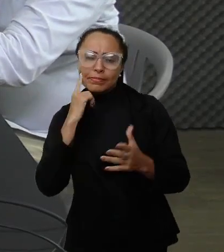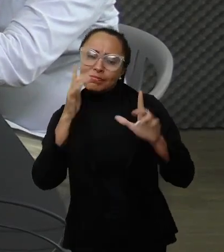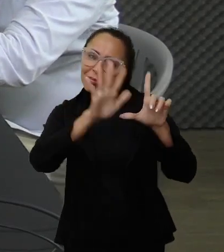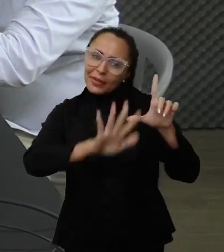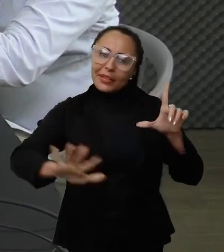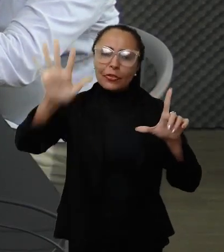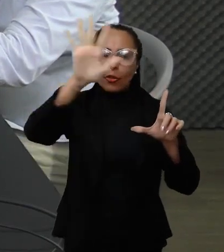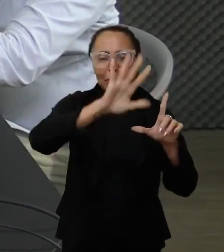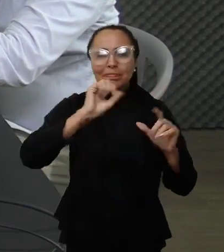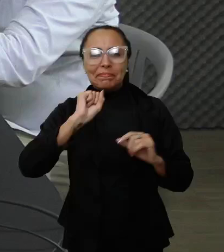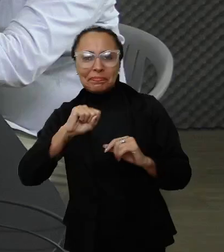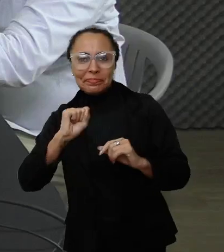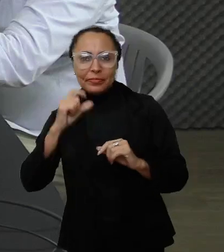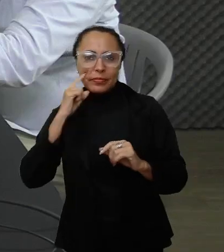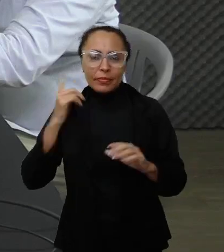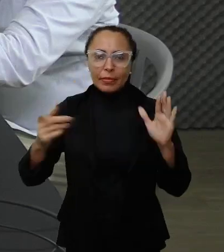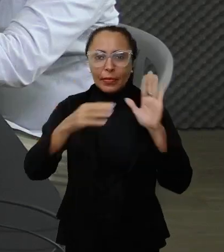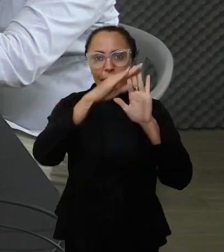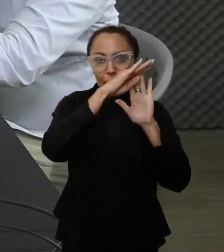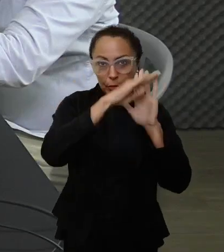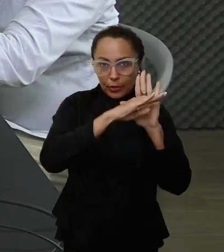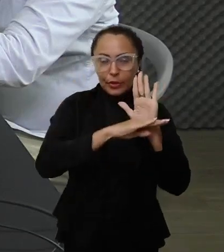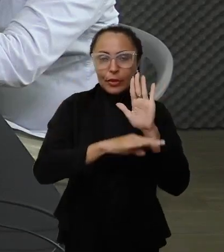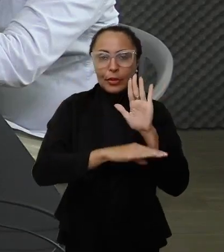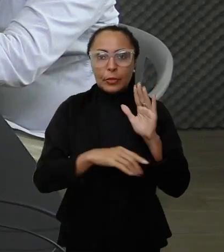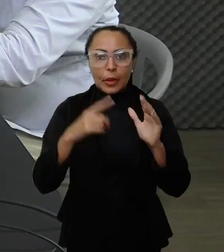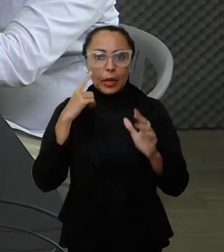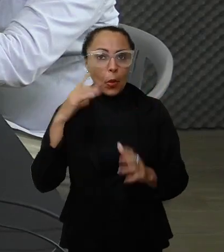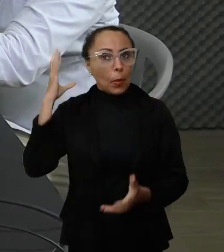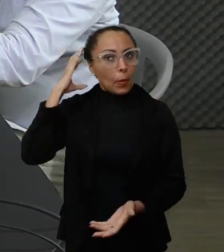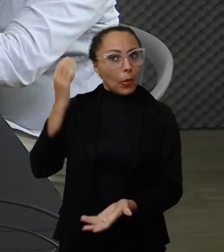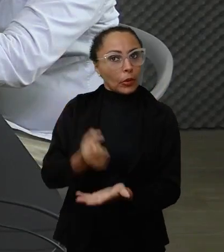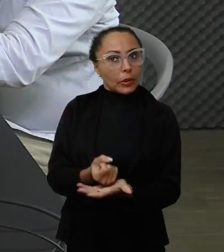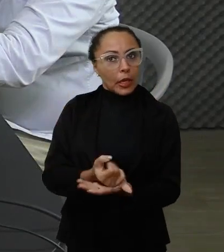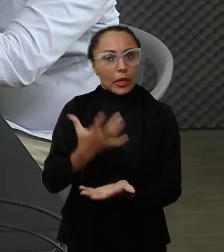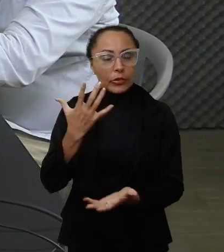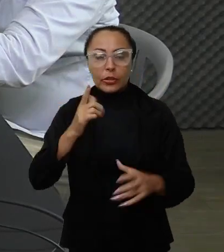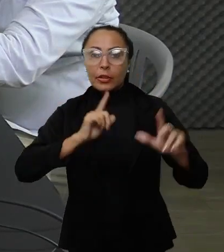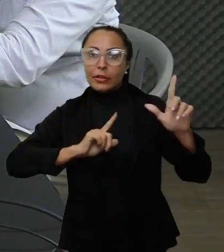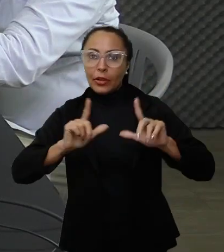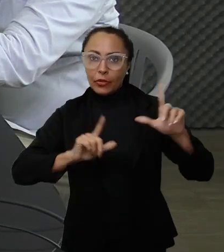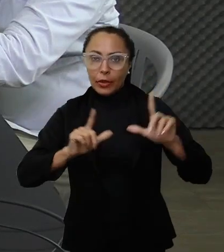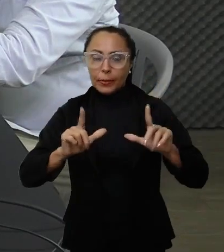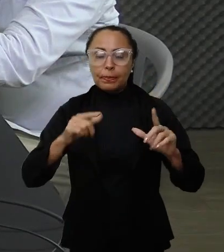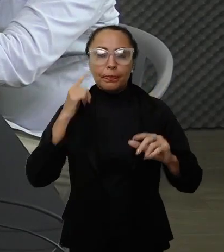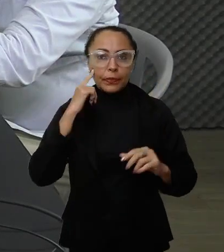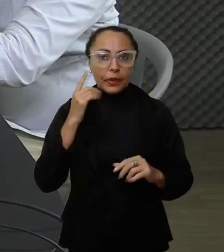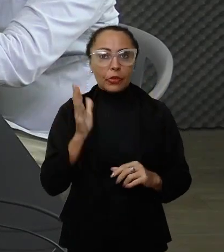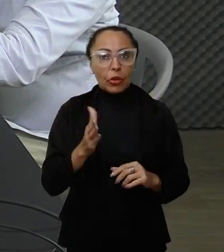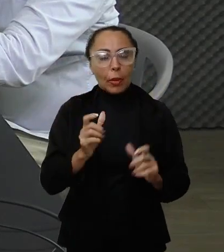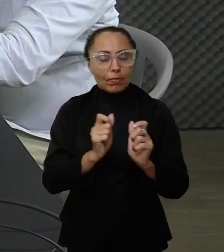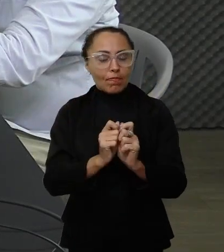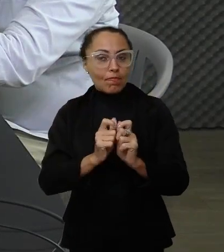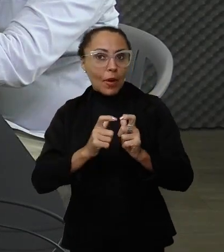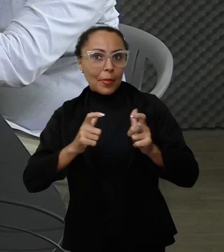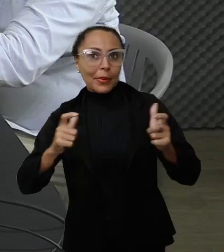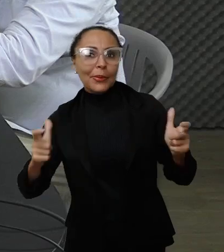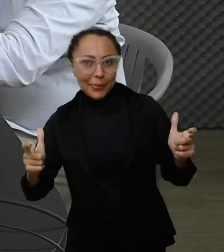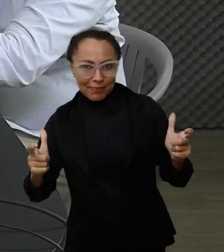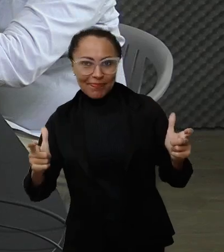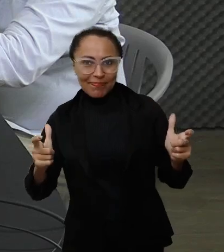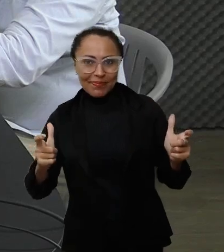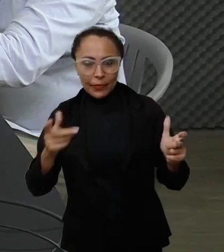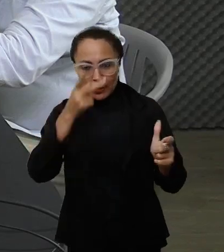exatamente. Esse Interessante. programa é um programa de podcast e de TV. Aí já ampliou ali o público,